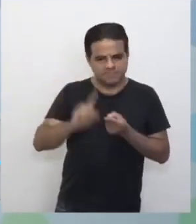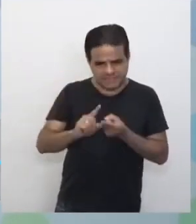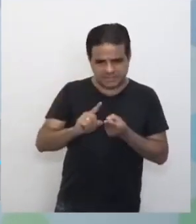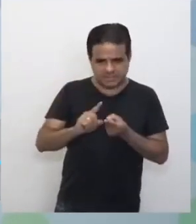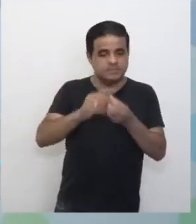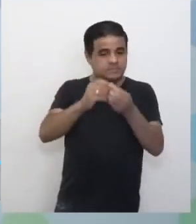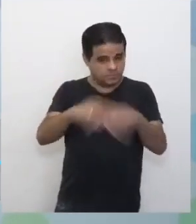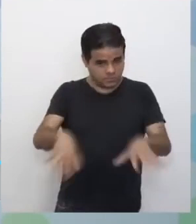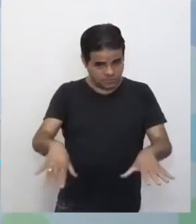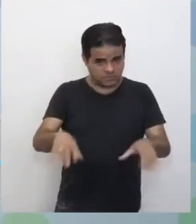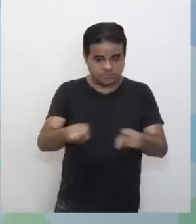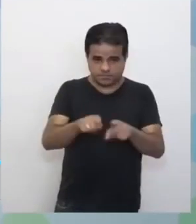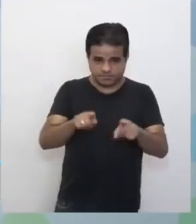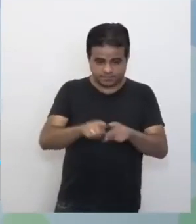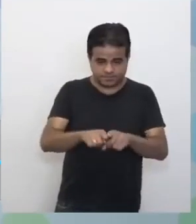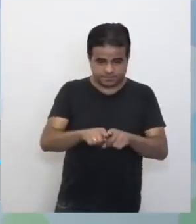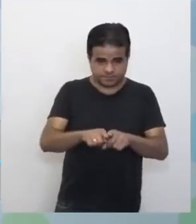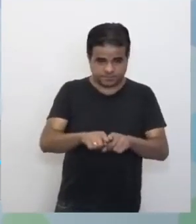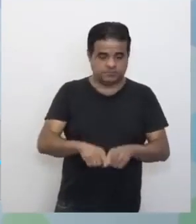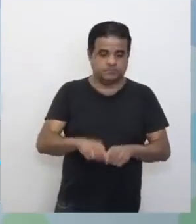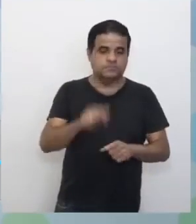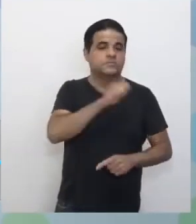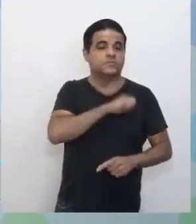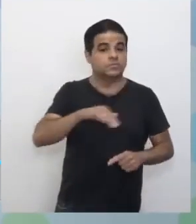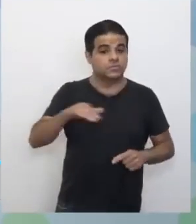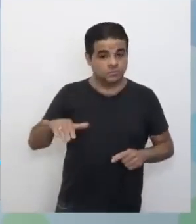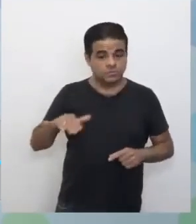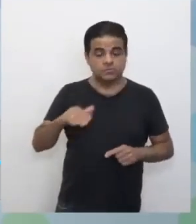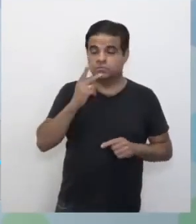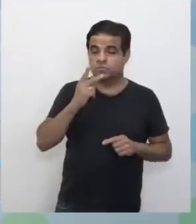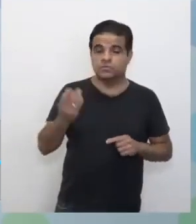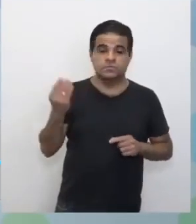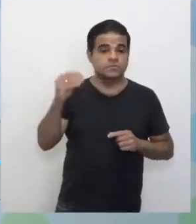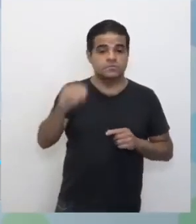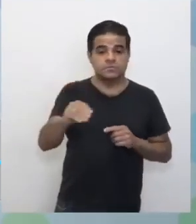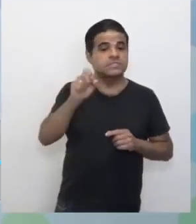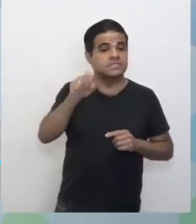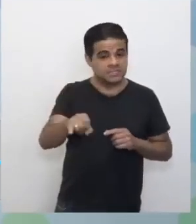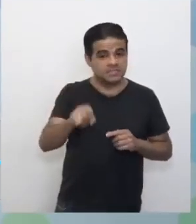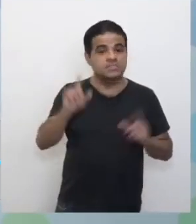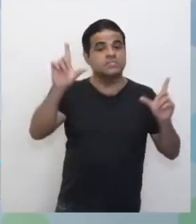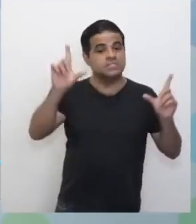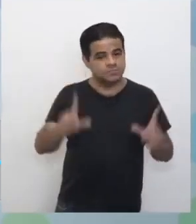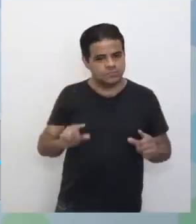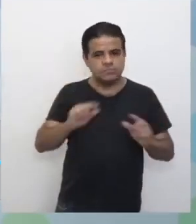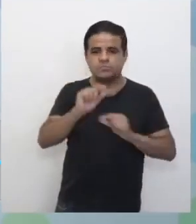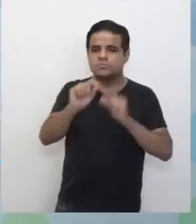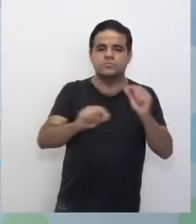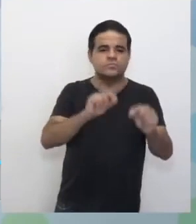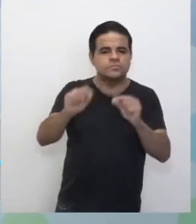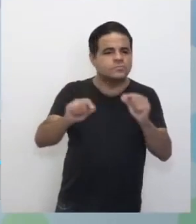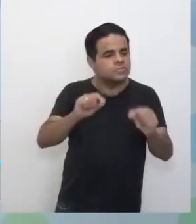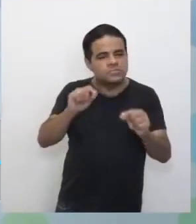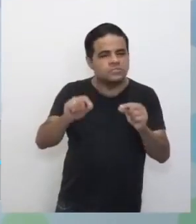prejudica muito. Aí os alunos também da Pro Marilda colocam assim: sim, diminui por motivos